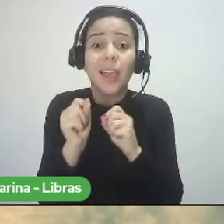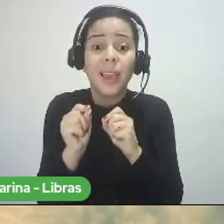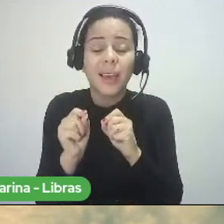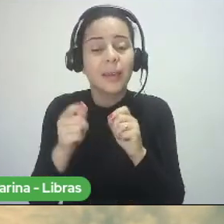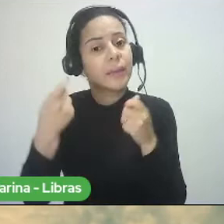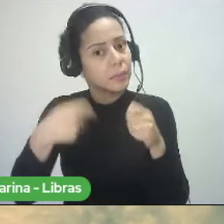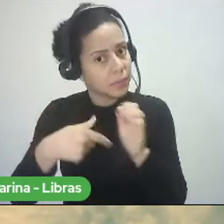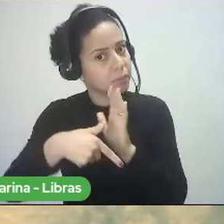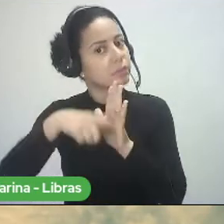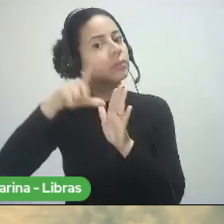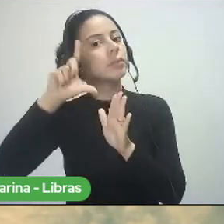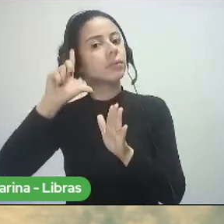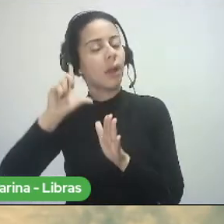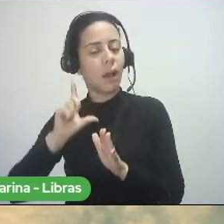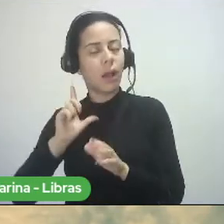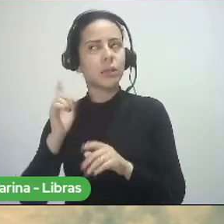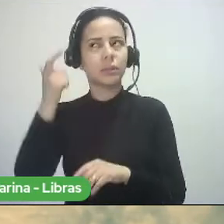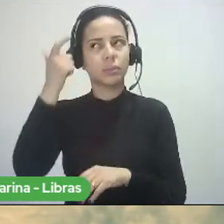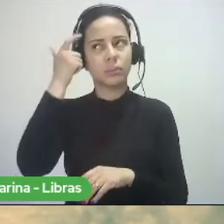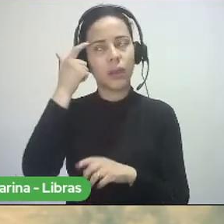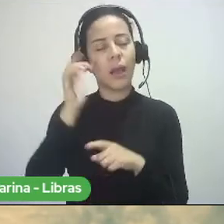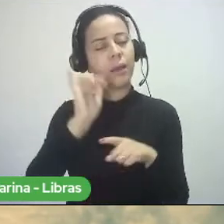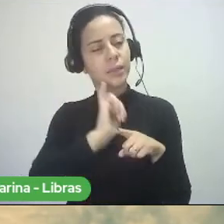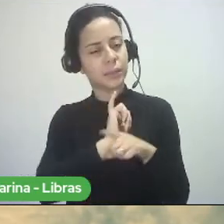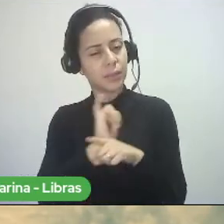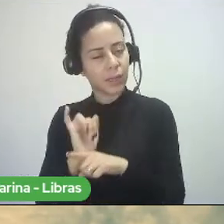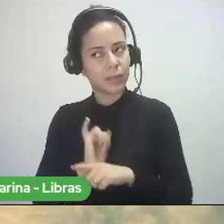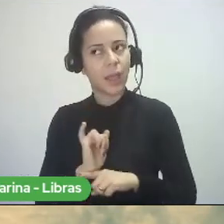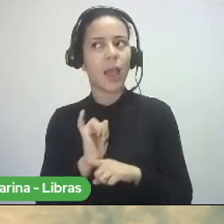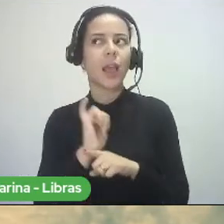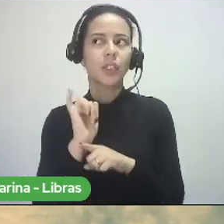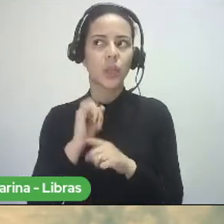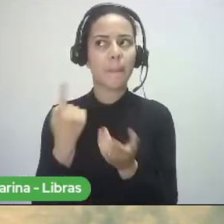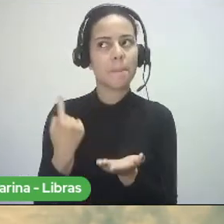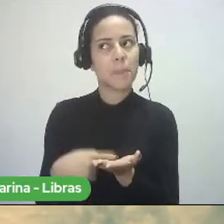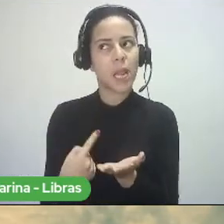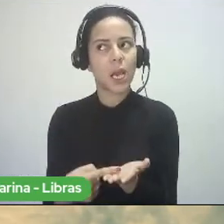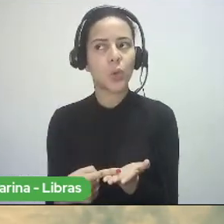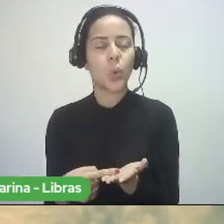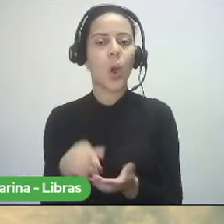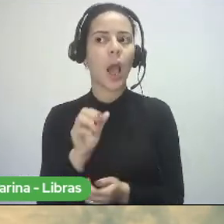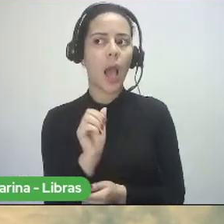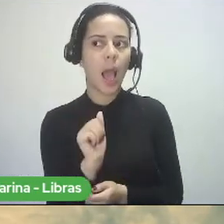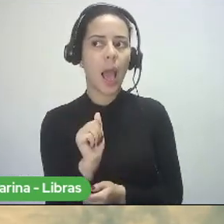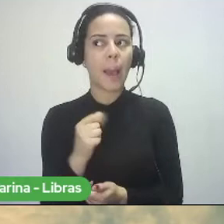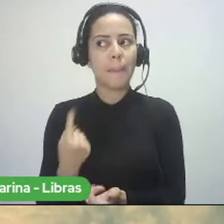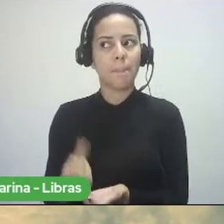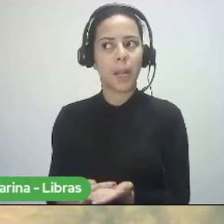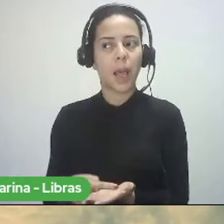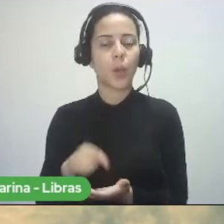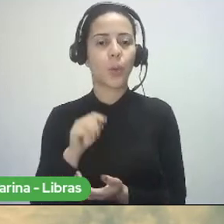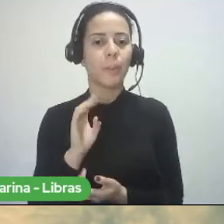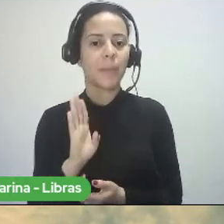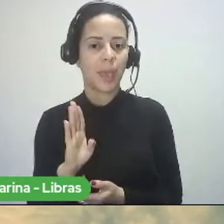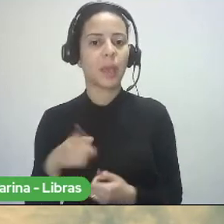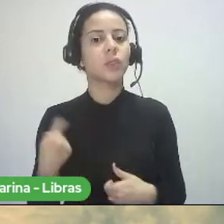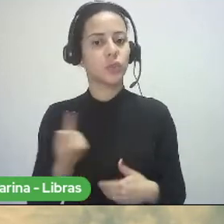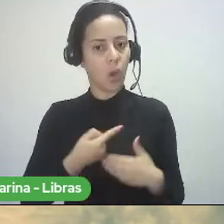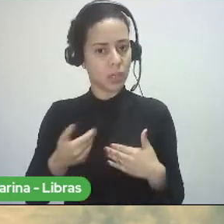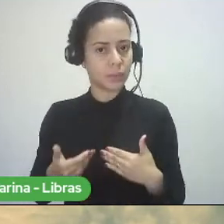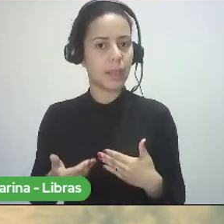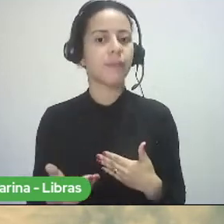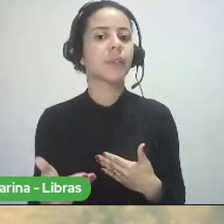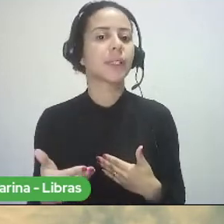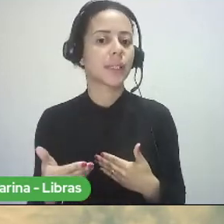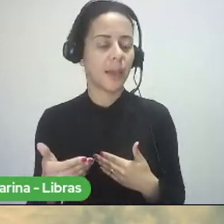todas esses planos B, esses backups prontos para que a gente consiga avançar,